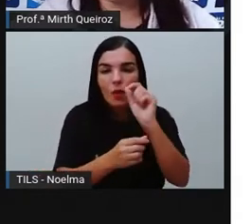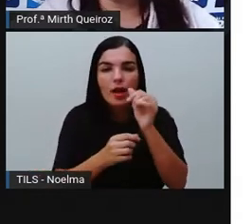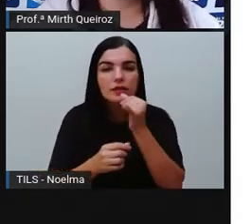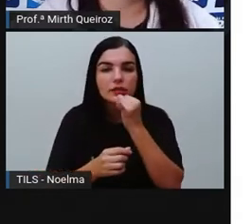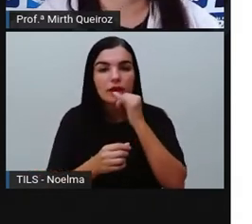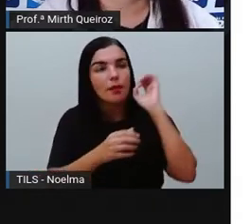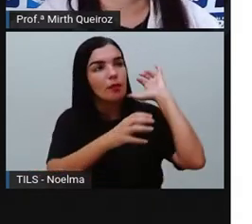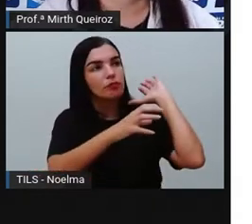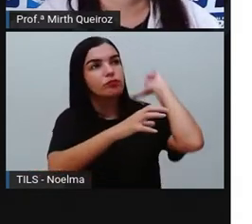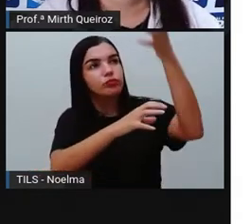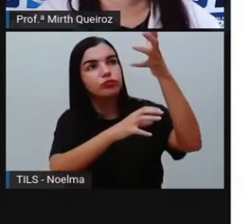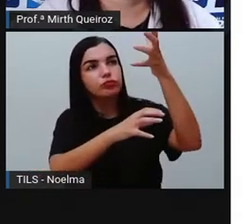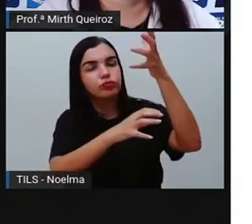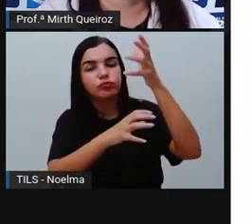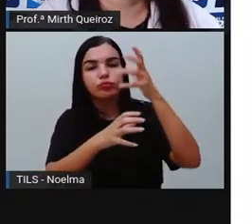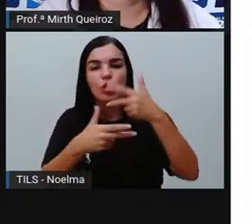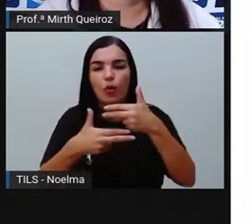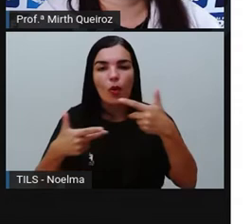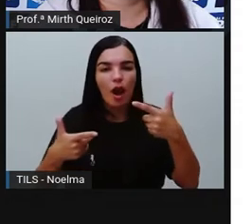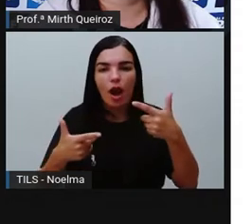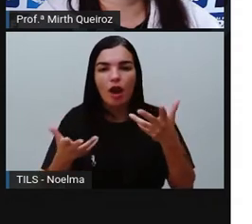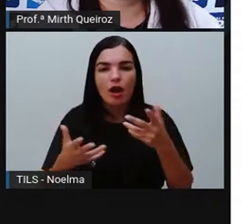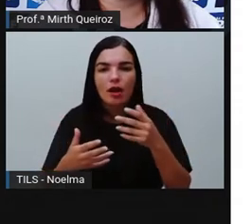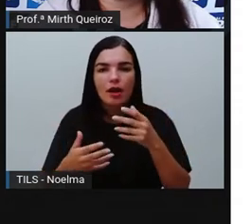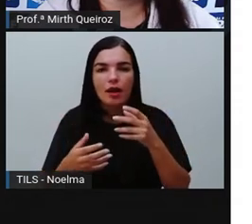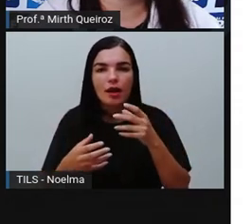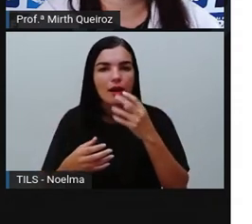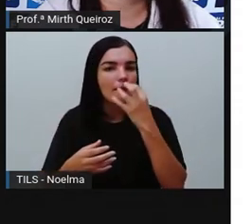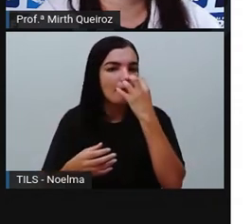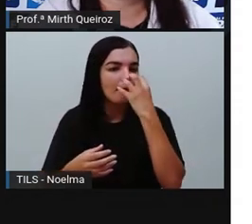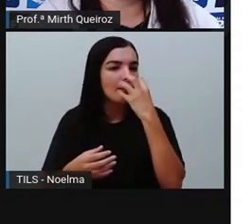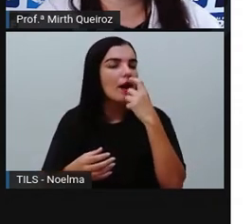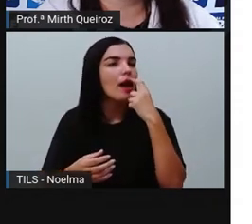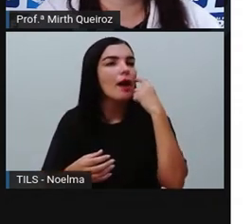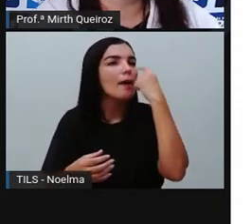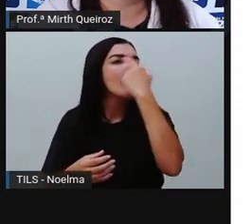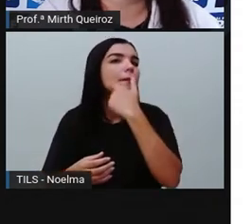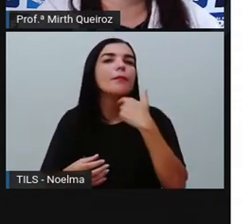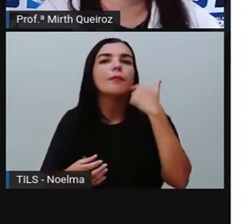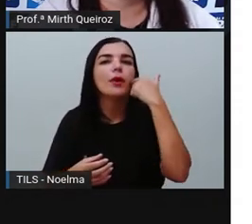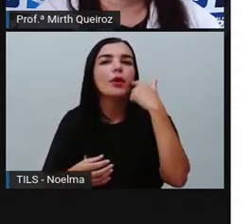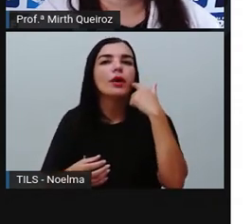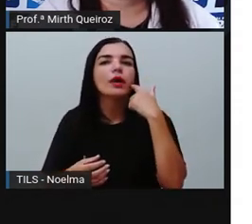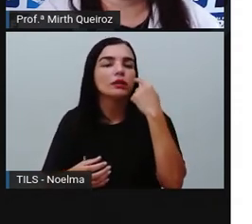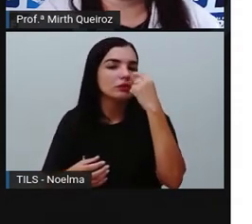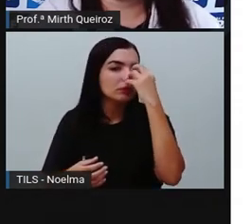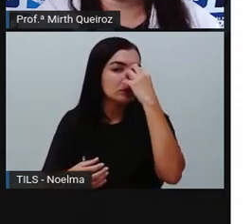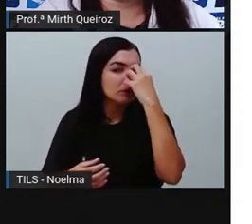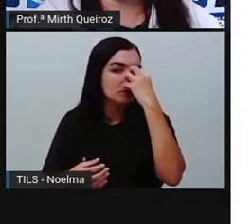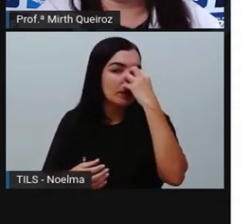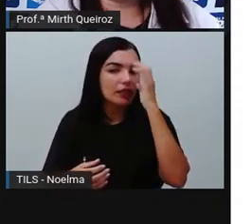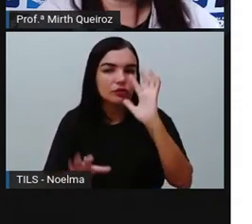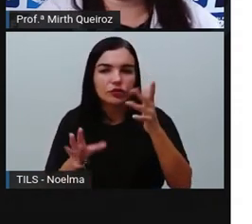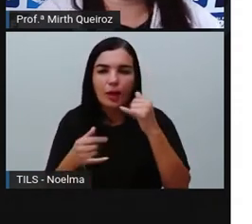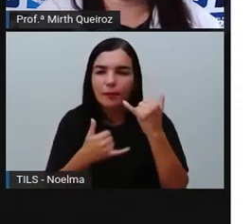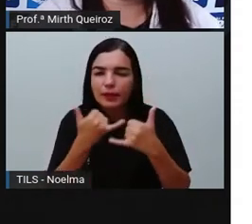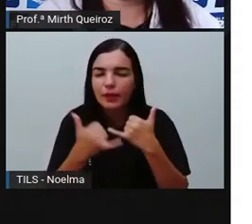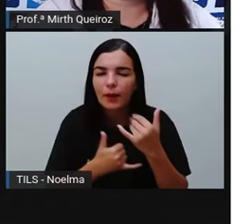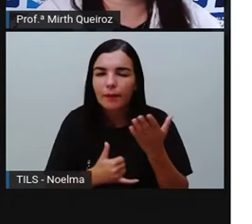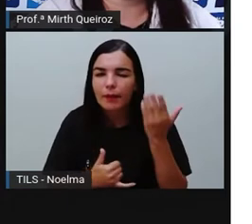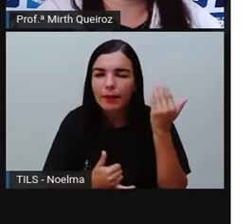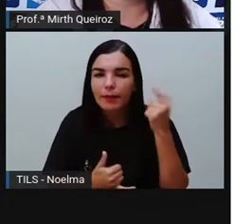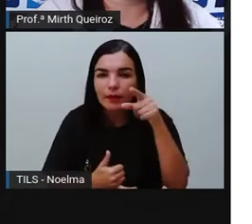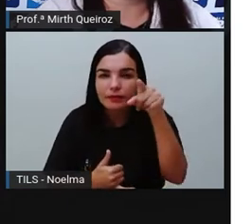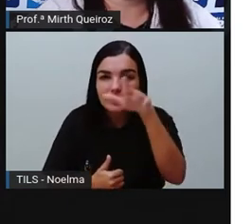de objetos, por exemplo, a boca do palhaço, que vocês já devem ter brincado aí na infância. Vocês estão